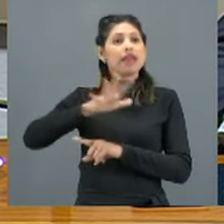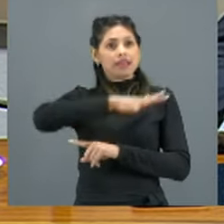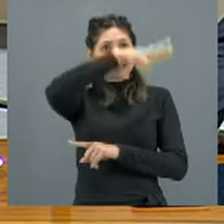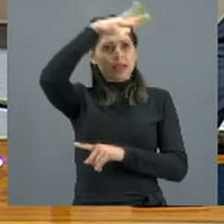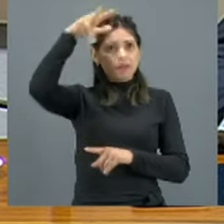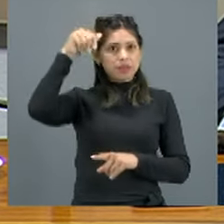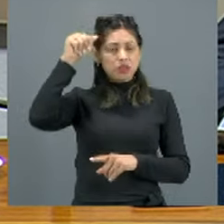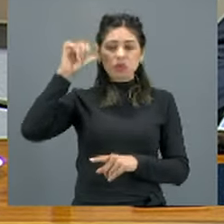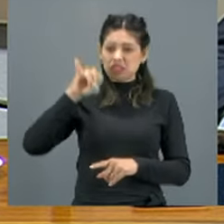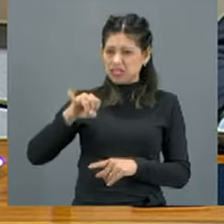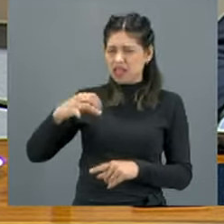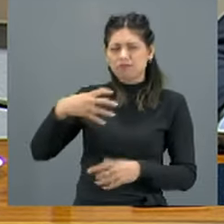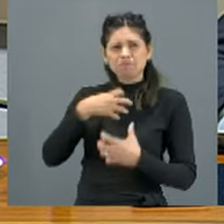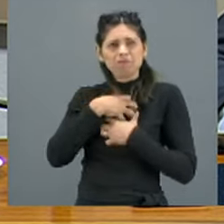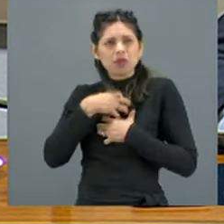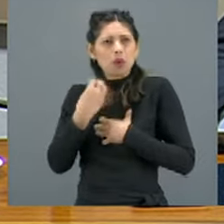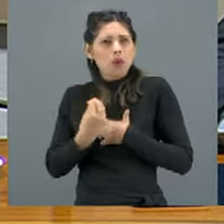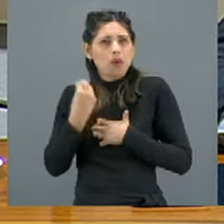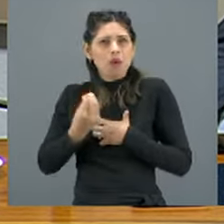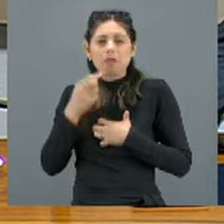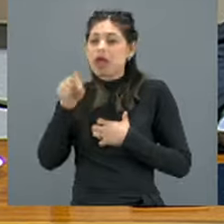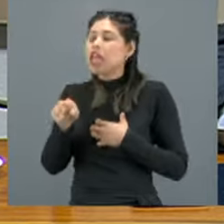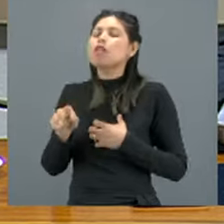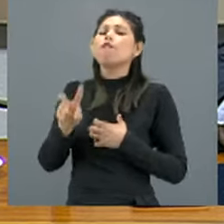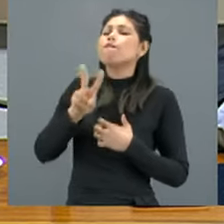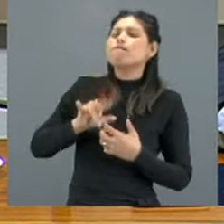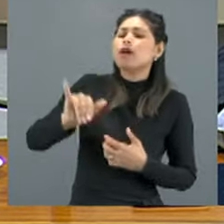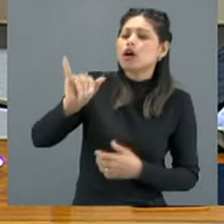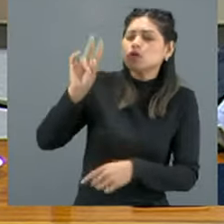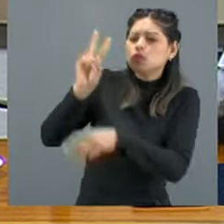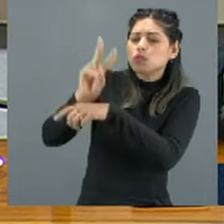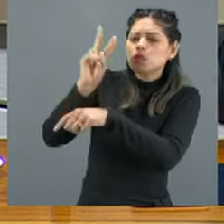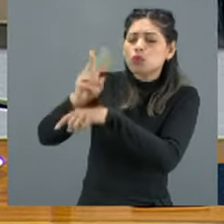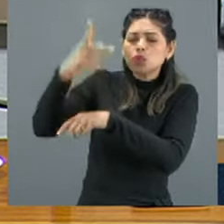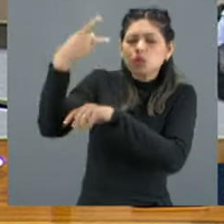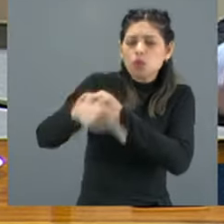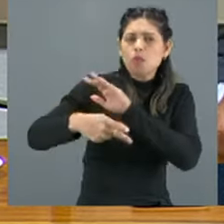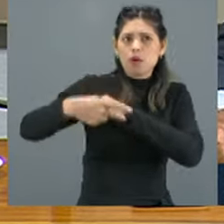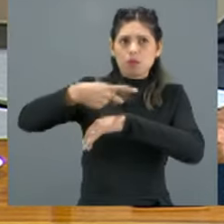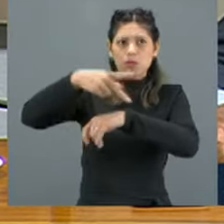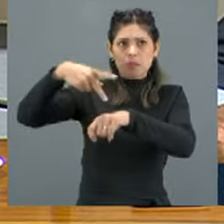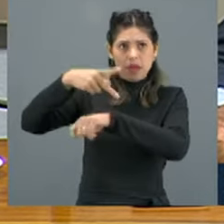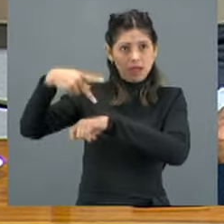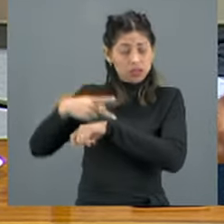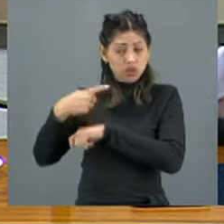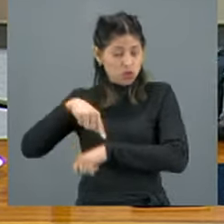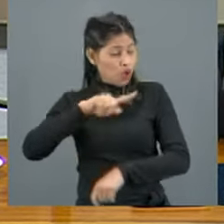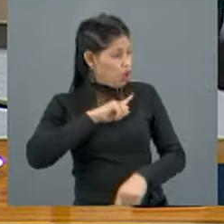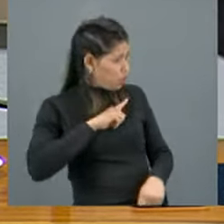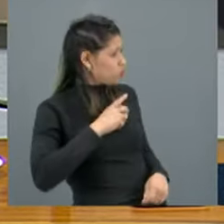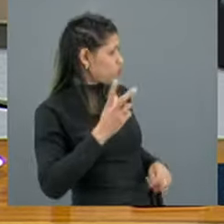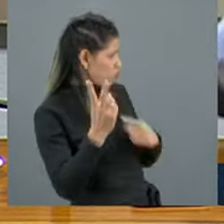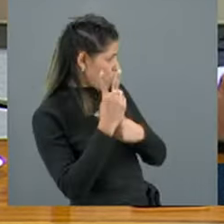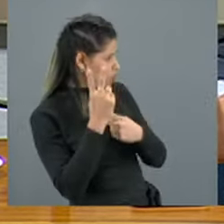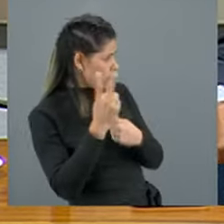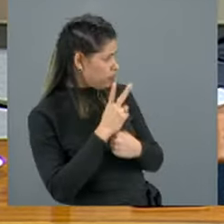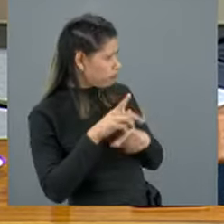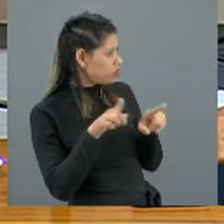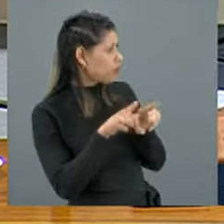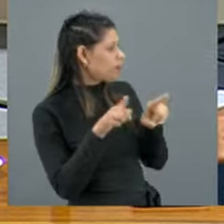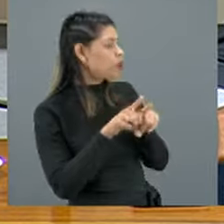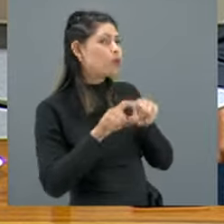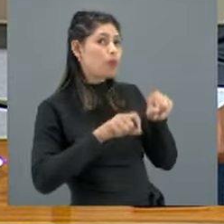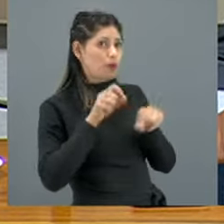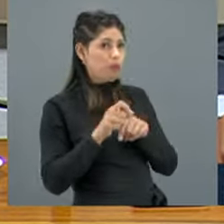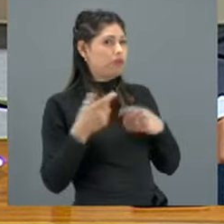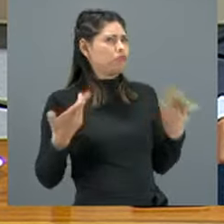de vergonha, teria respondido a ele: cuide você do seu país, que do nosso cuidamos nós. Isso é um nível de intromissão que